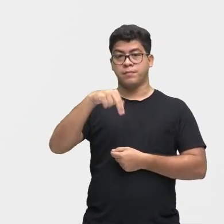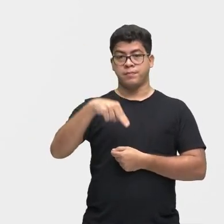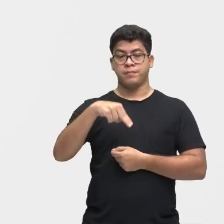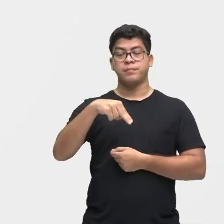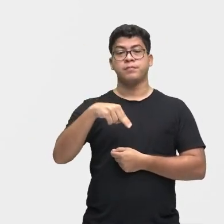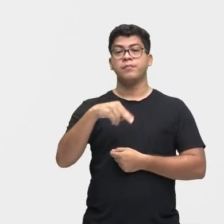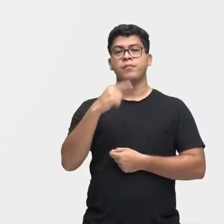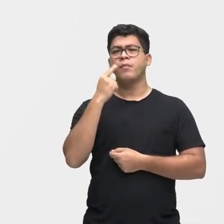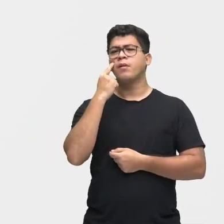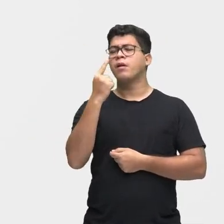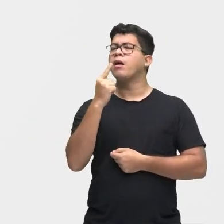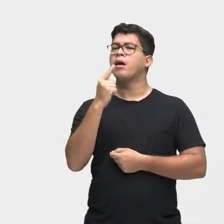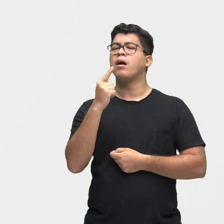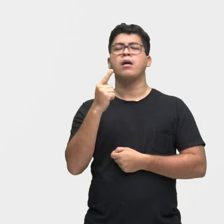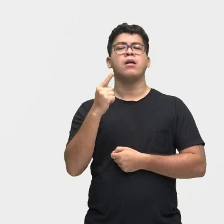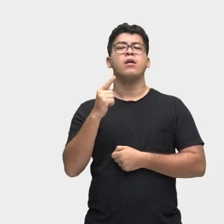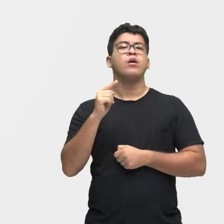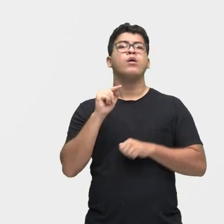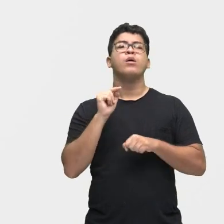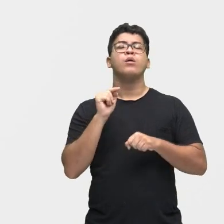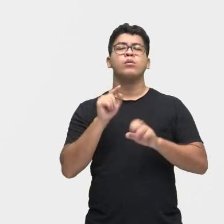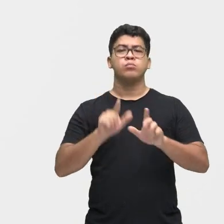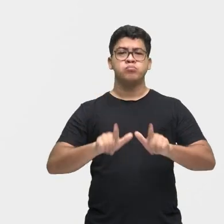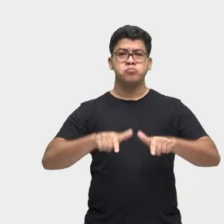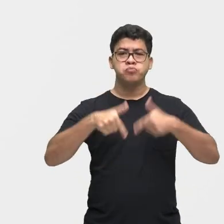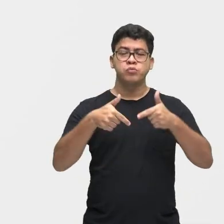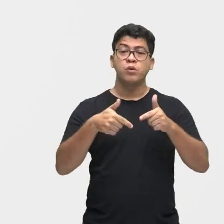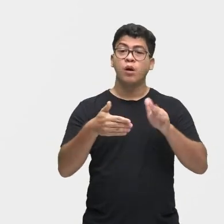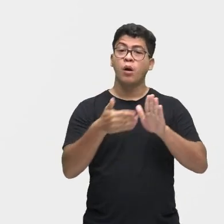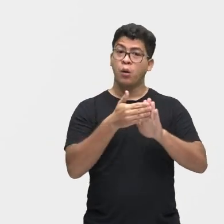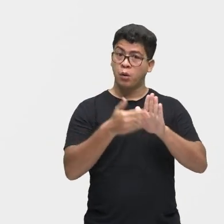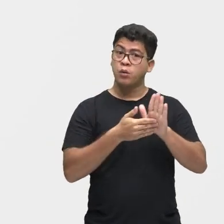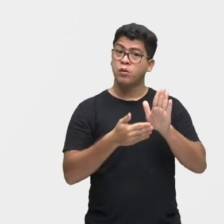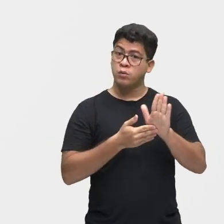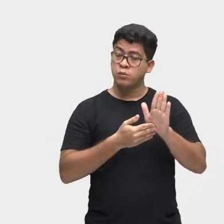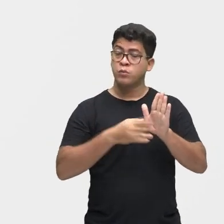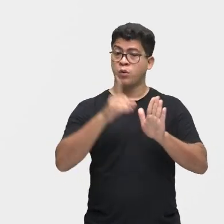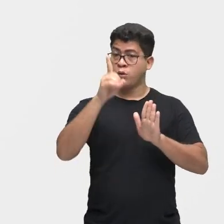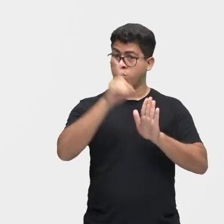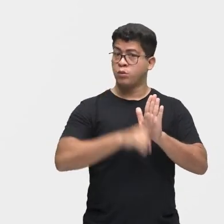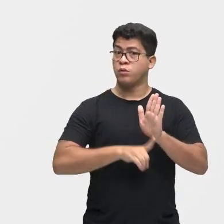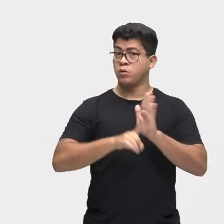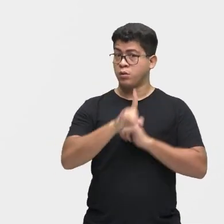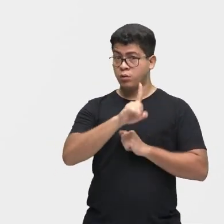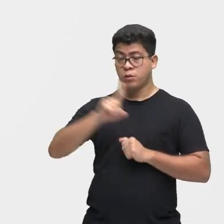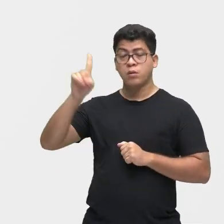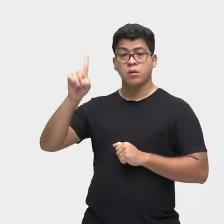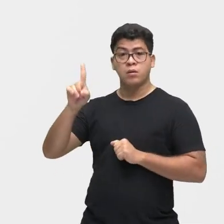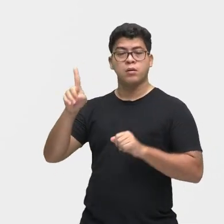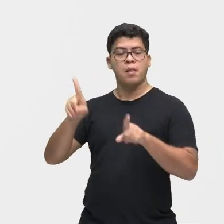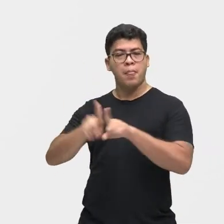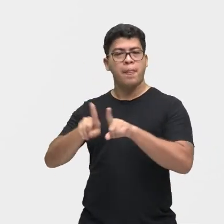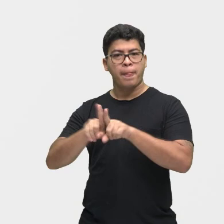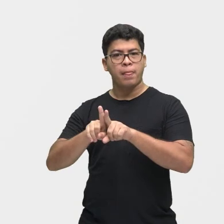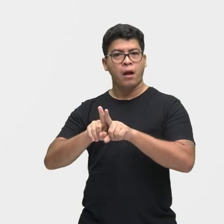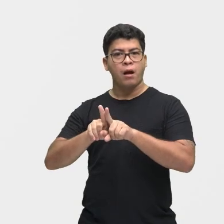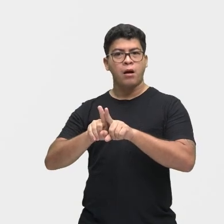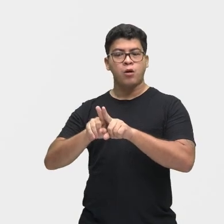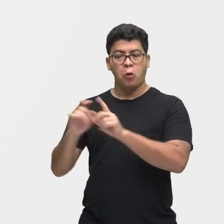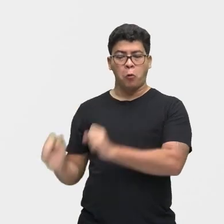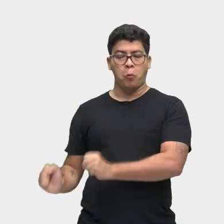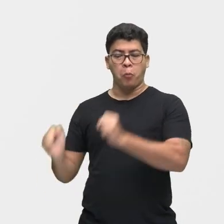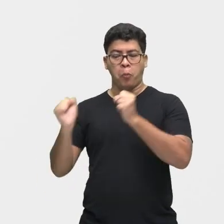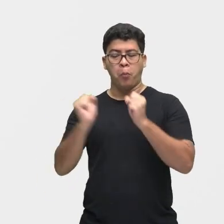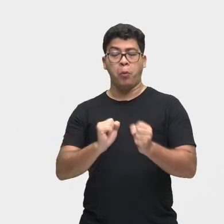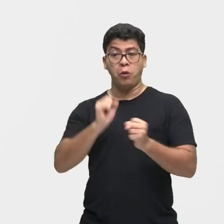Bodin, que era defensor do direito divino dos reis também. Então, ele diz o seguinte: a autoridade do rei viria de onde?